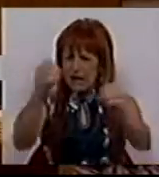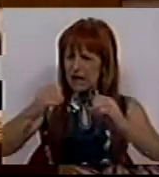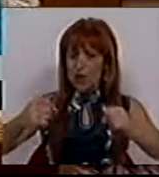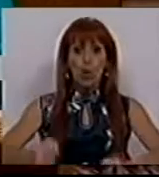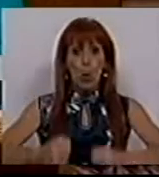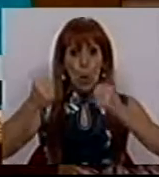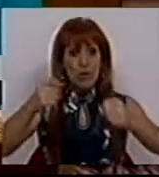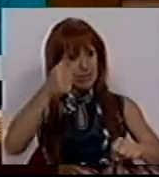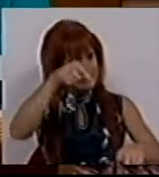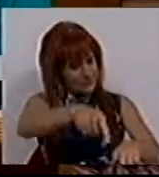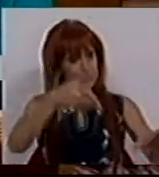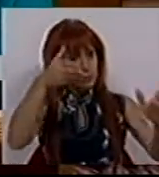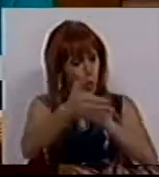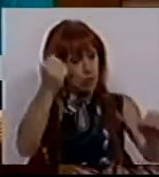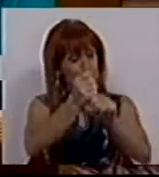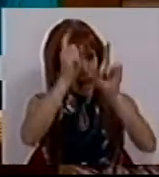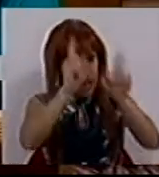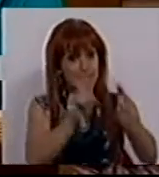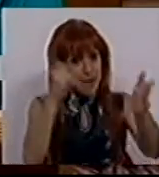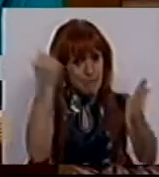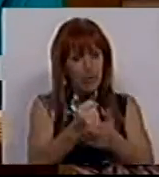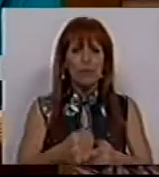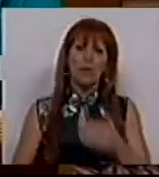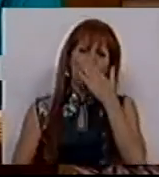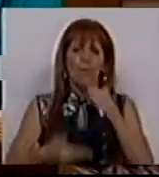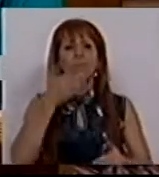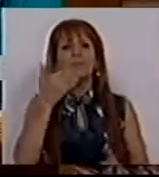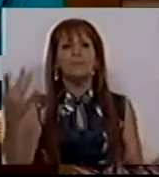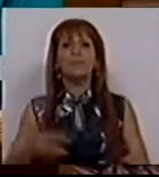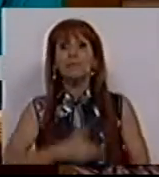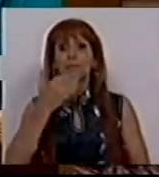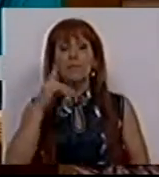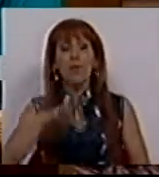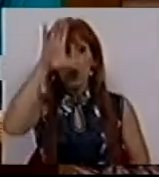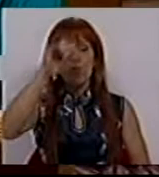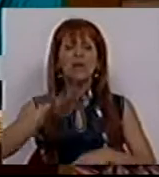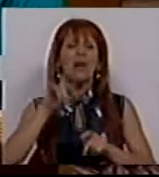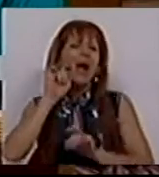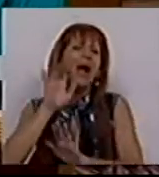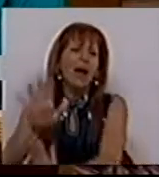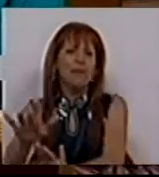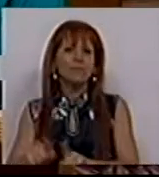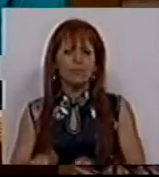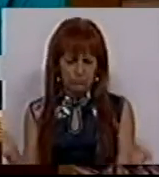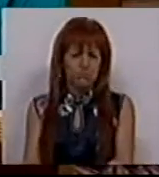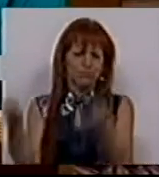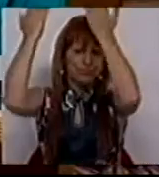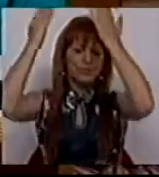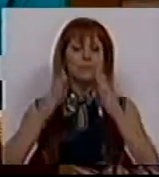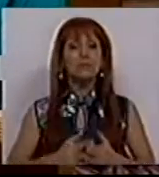seja capaz de ocupar o posto de trabalho? É abuso, abuso que o Estado protege e